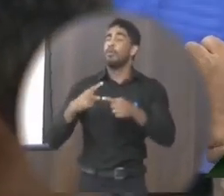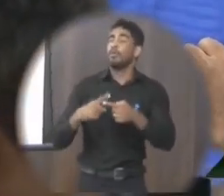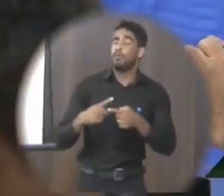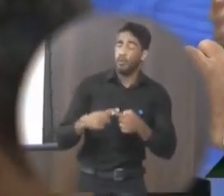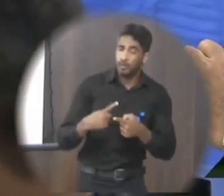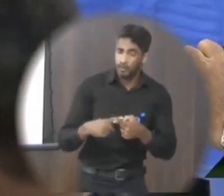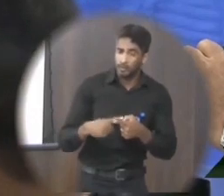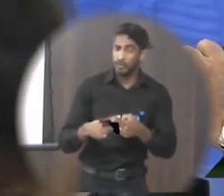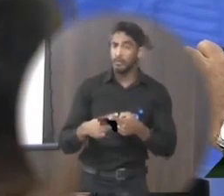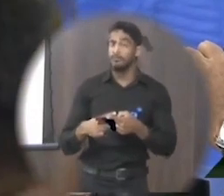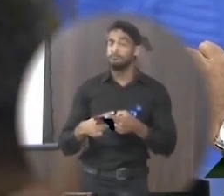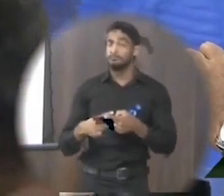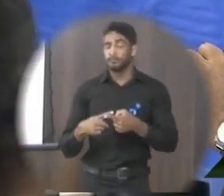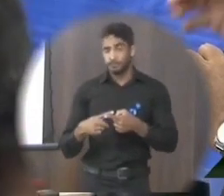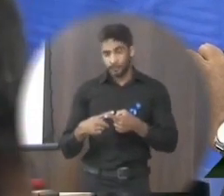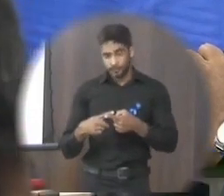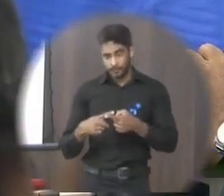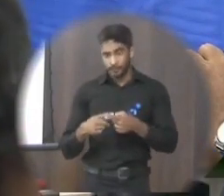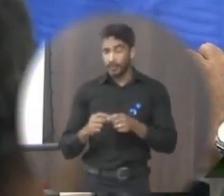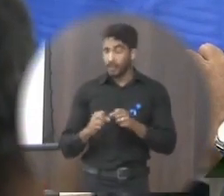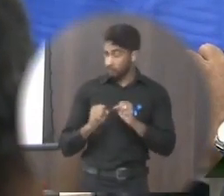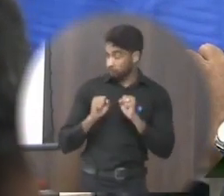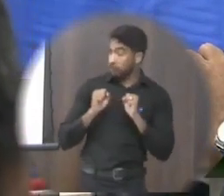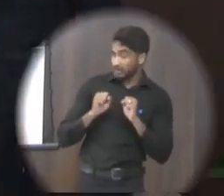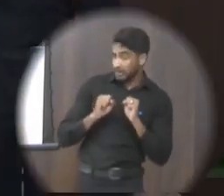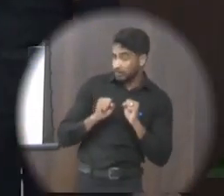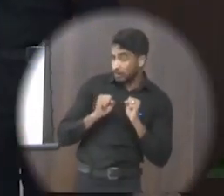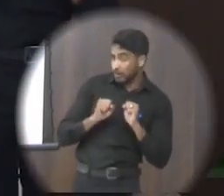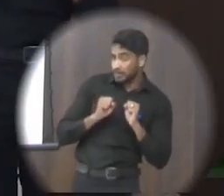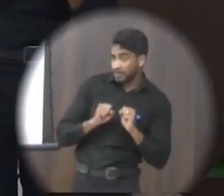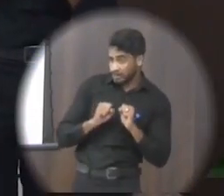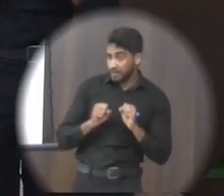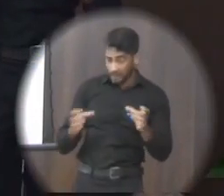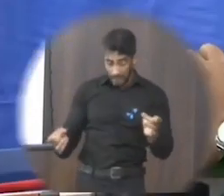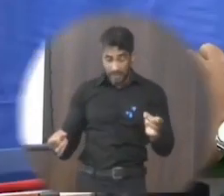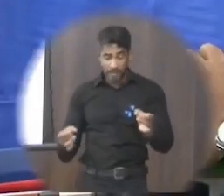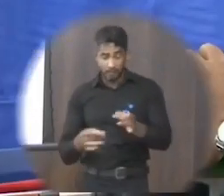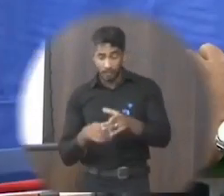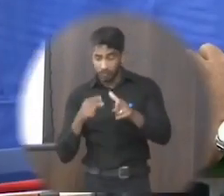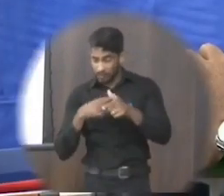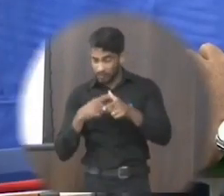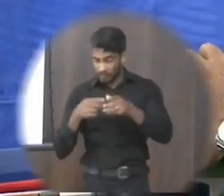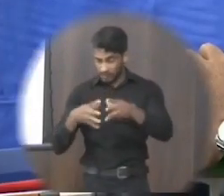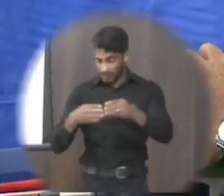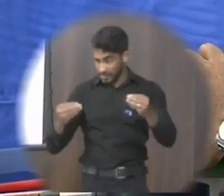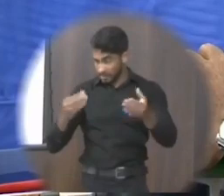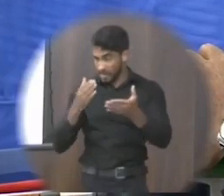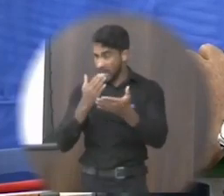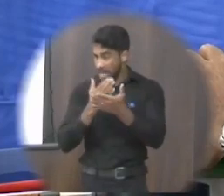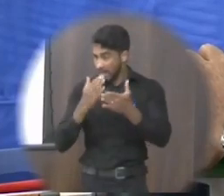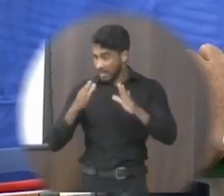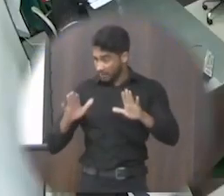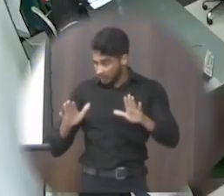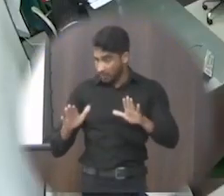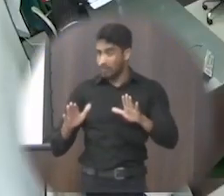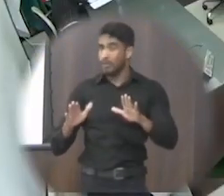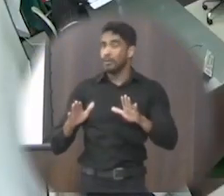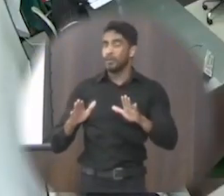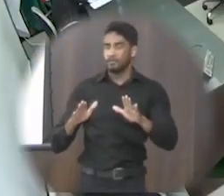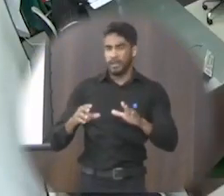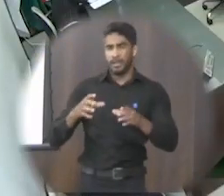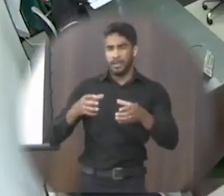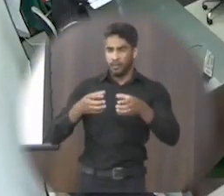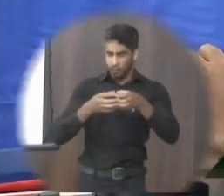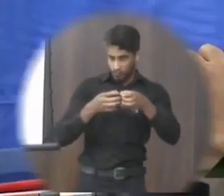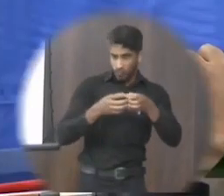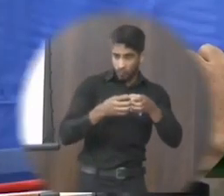com, assim que resolvida essa questão da pandemia, né, para que o Corpo Bombeiro possa nos auxiliar